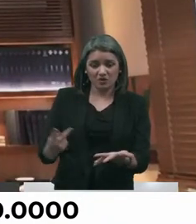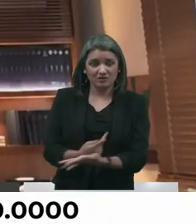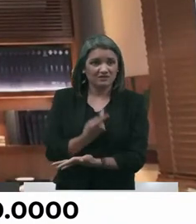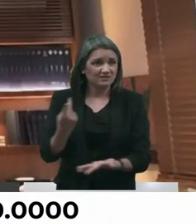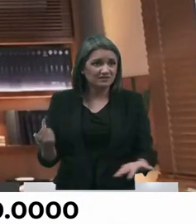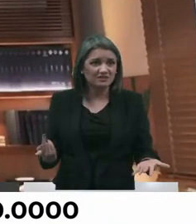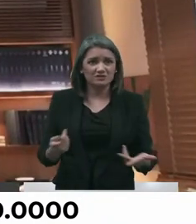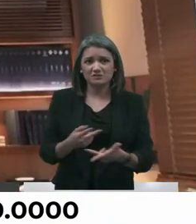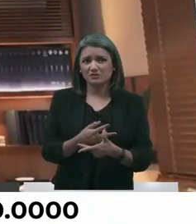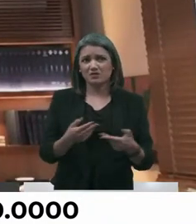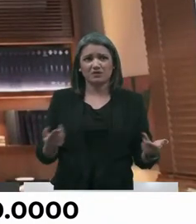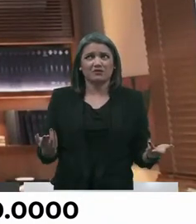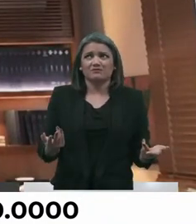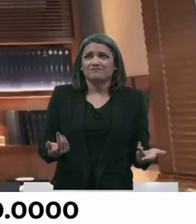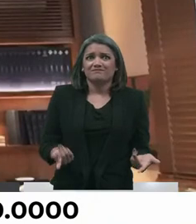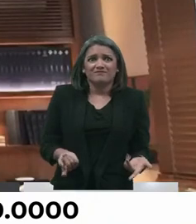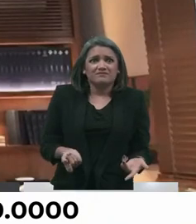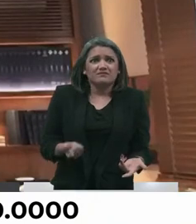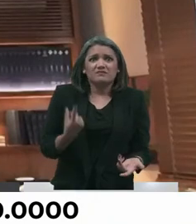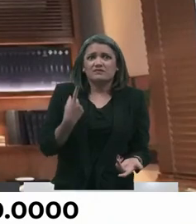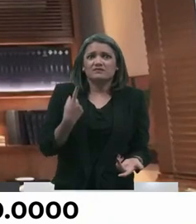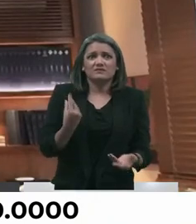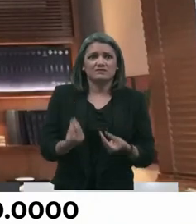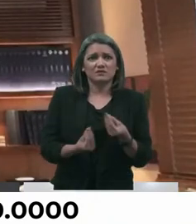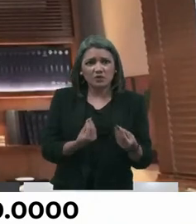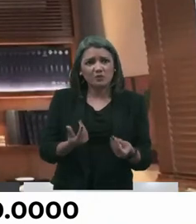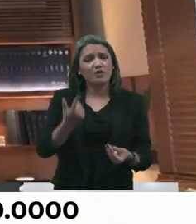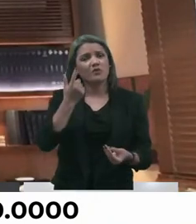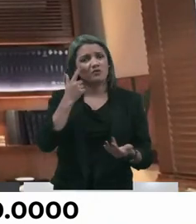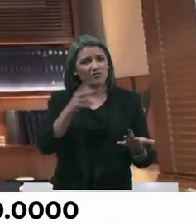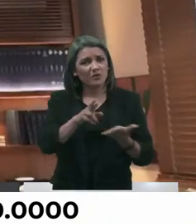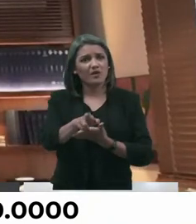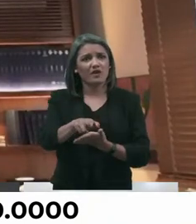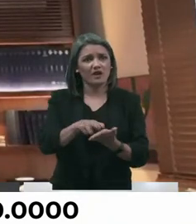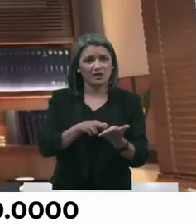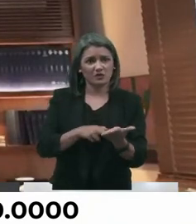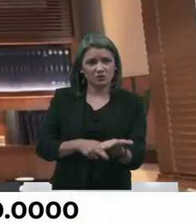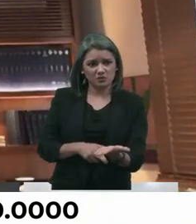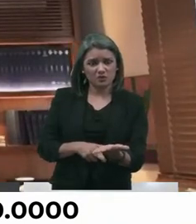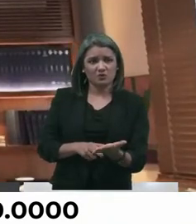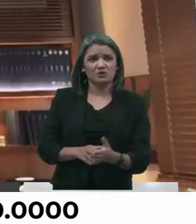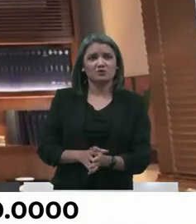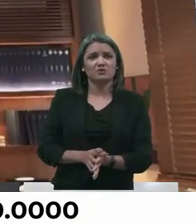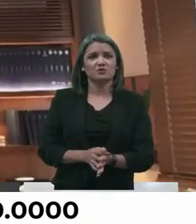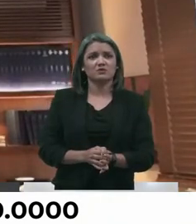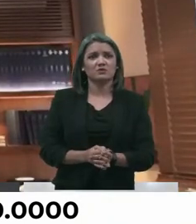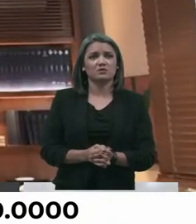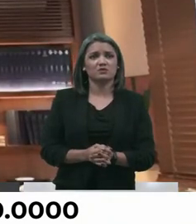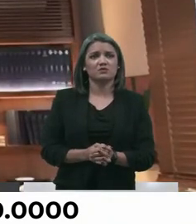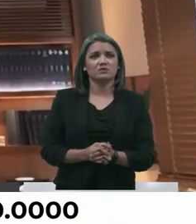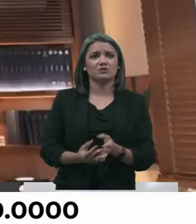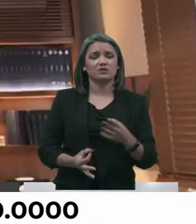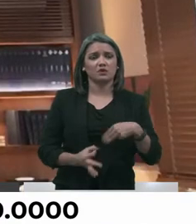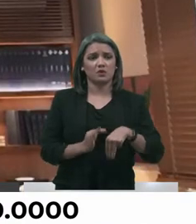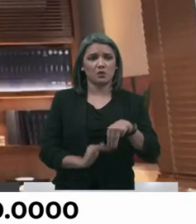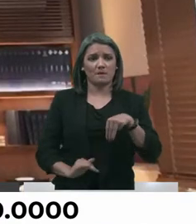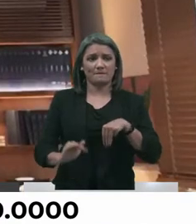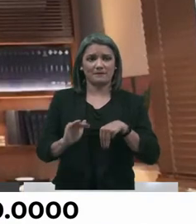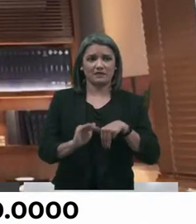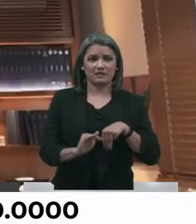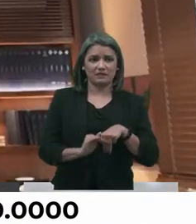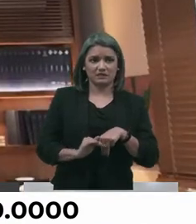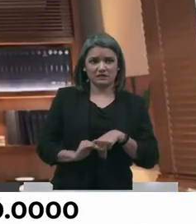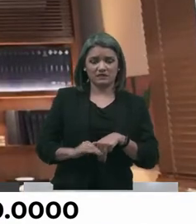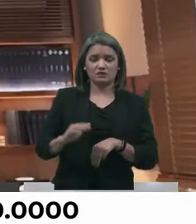absolutamente dantesca. Ouvi o relatório feito pelo eminente ministro Corregedor Nacional